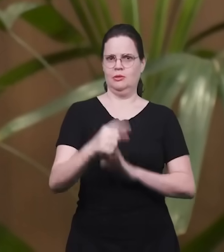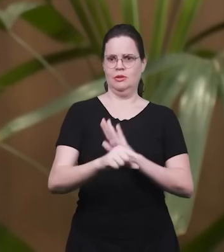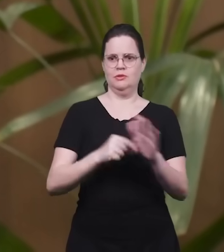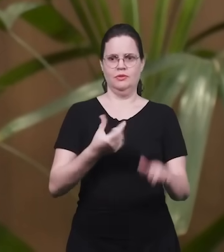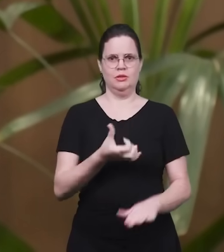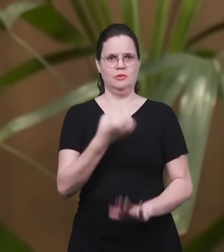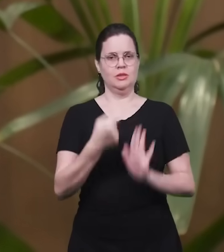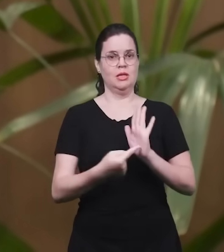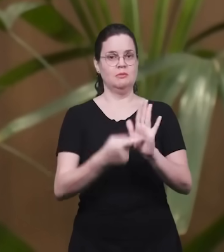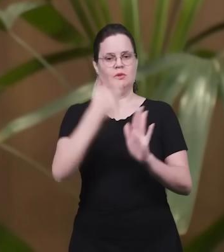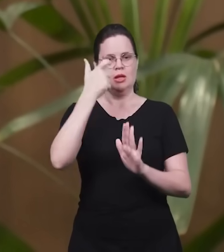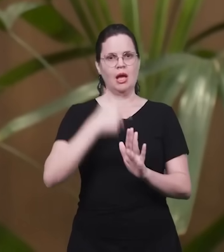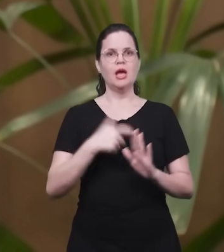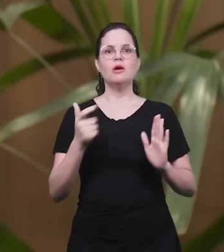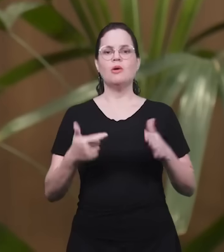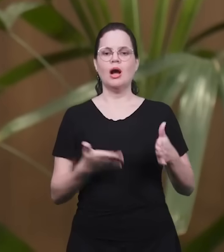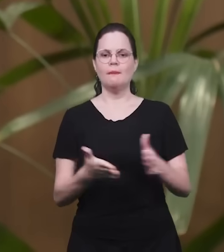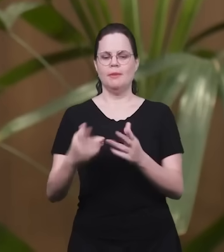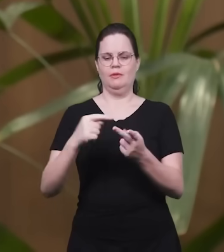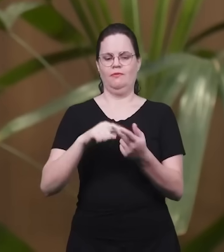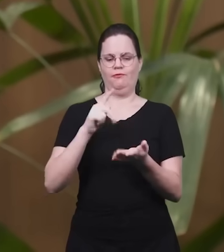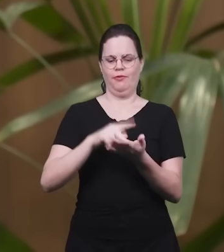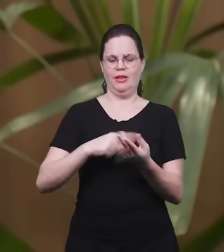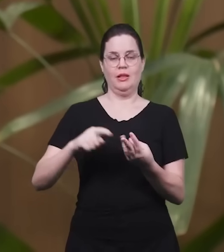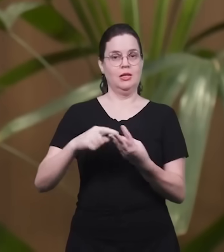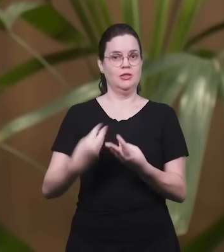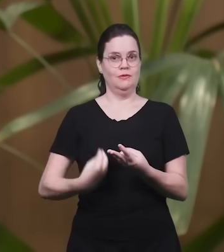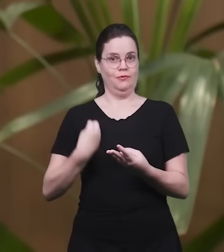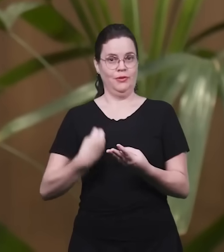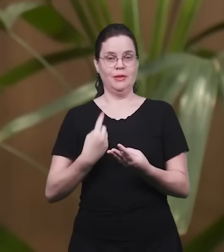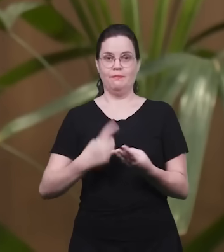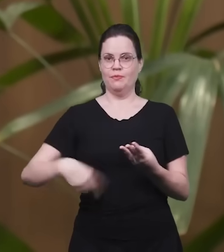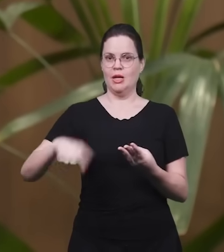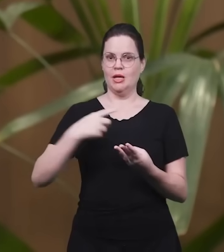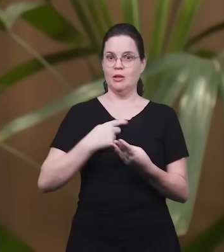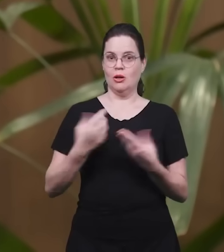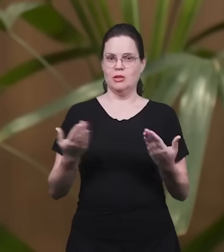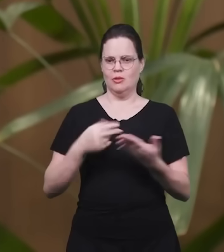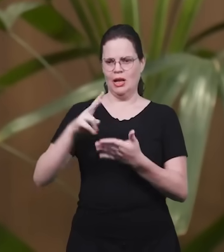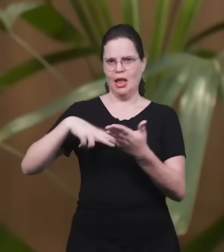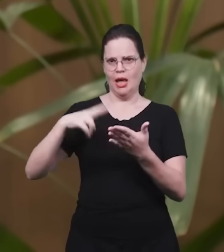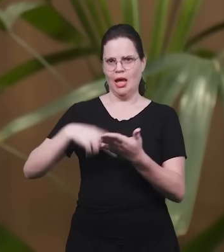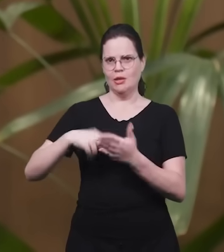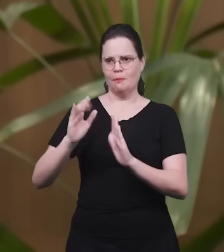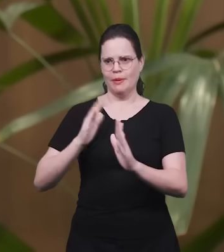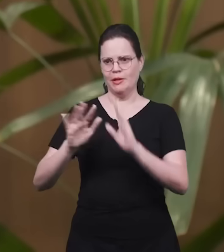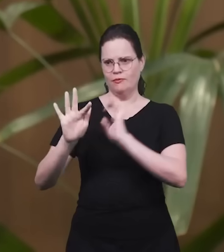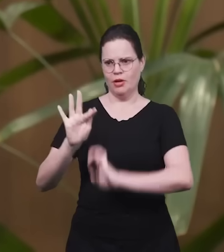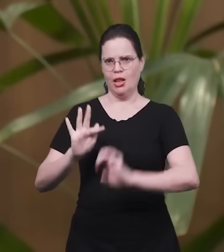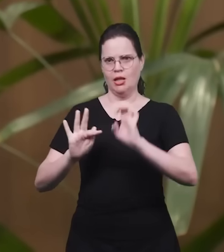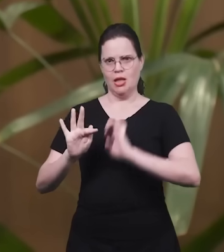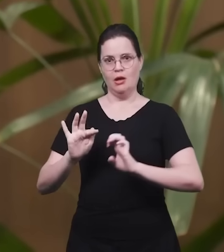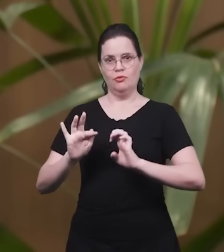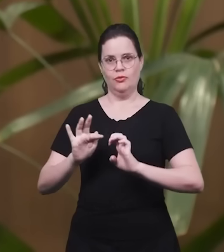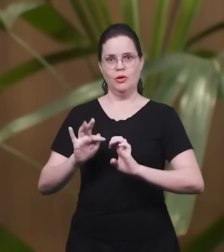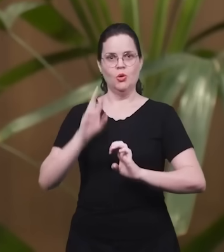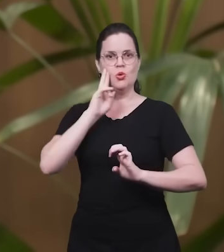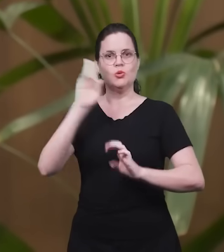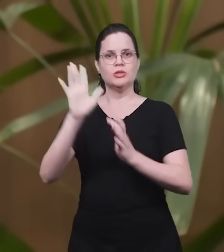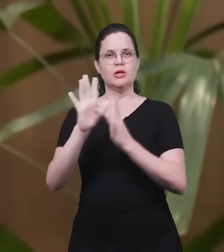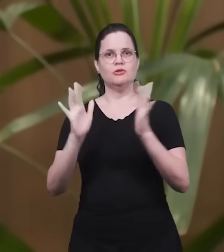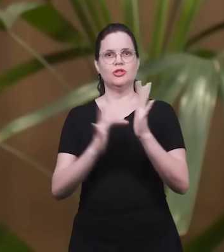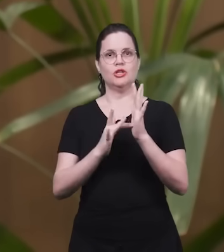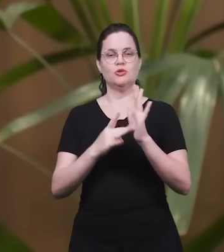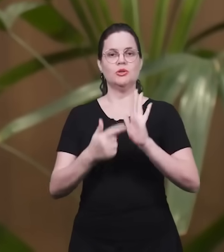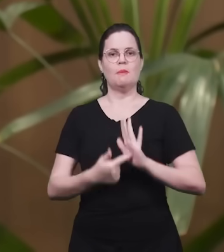a verdade e a vida. E quando entramos na carta à igreja de Filadélfia, ele se apresenta como,